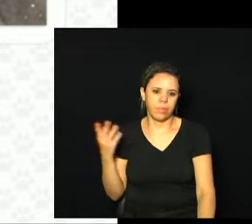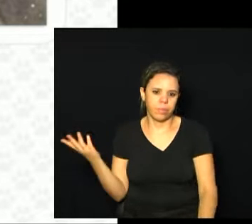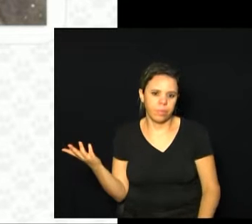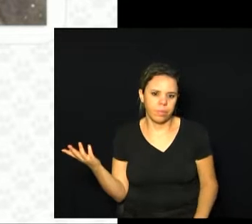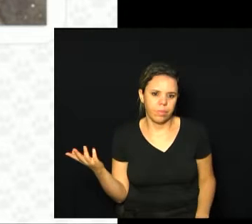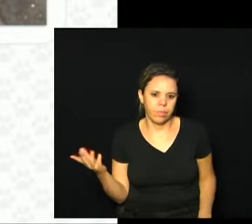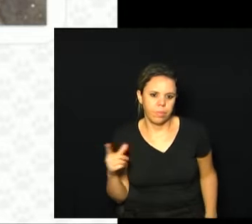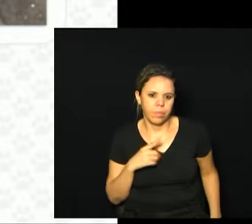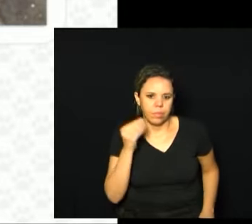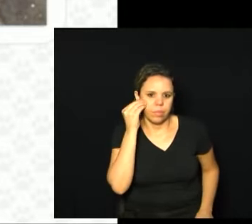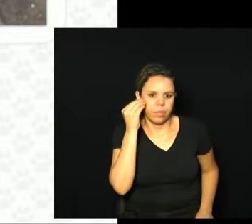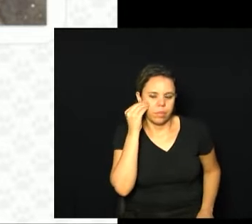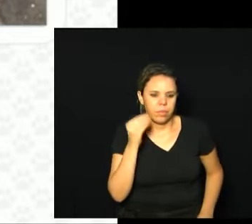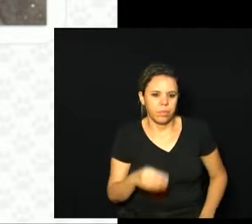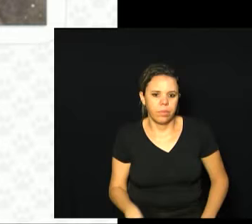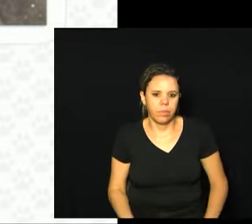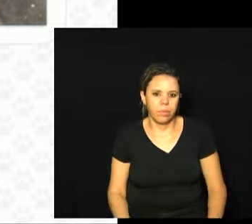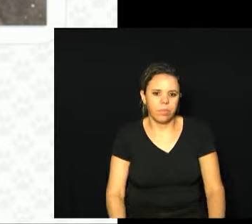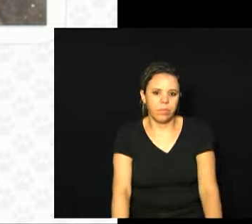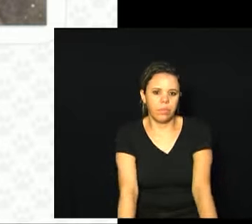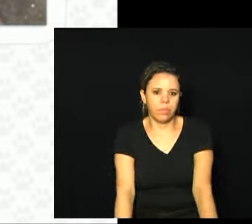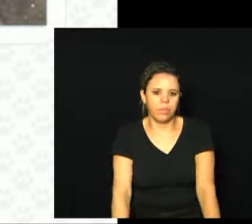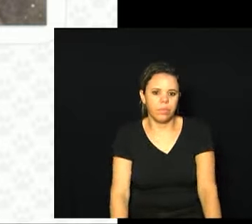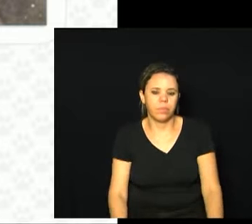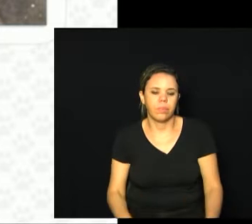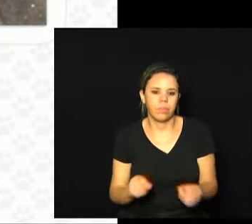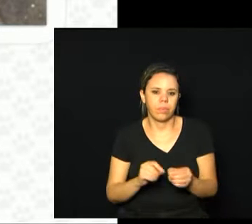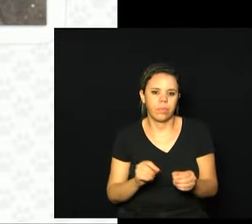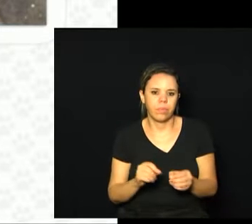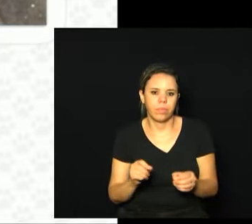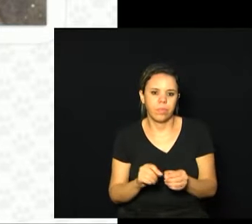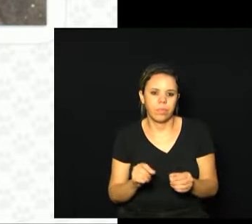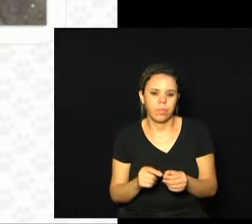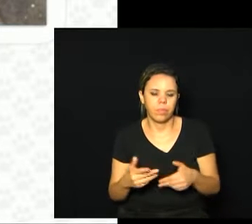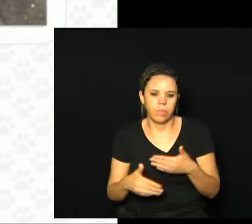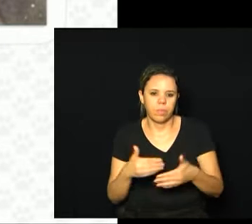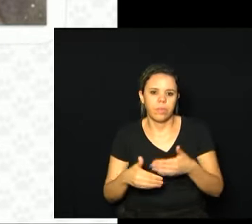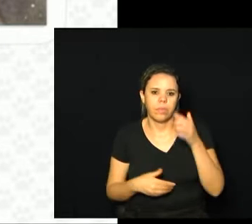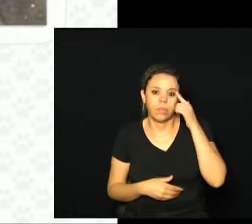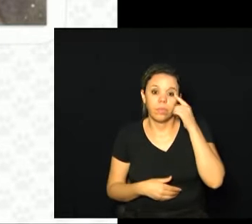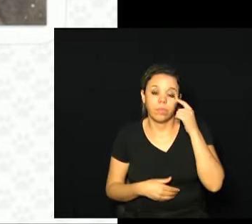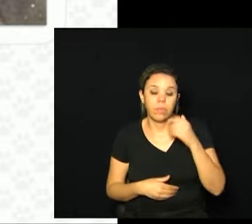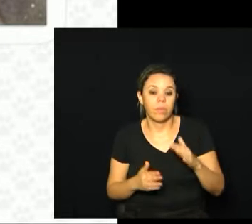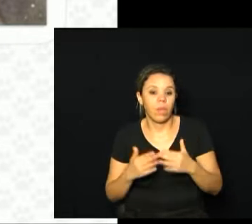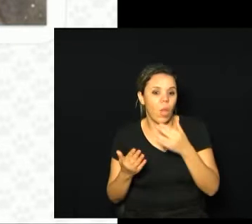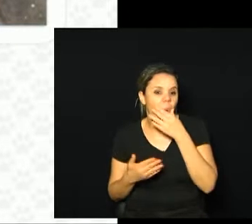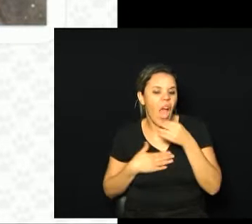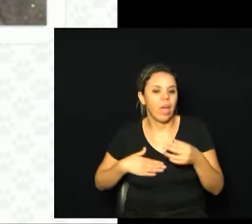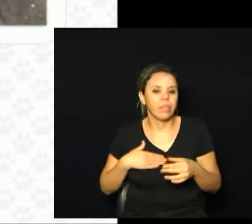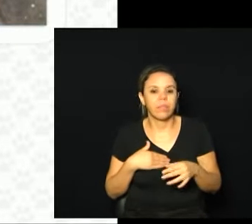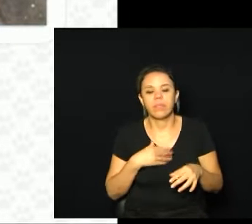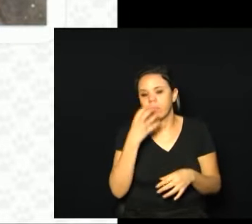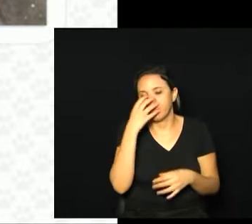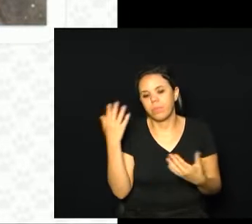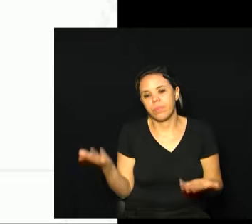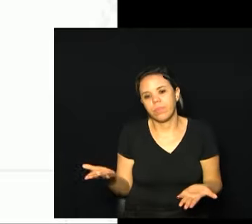Vamos testar? Para a gente fazer, então, aquela passo a passo você em casa. Então, você gostou de um desses